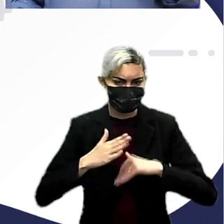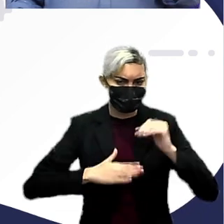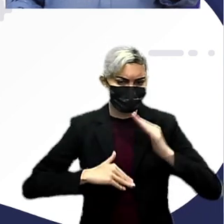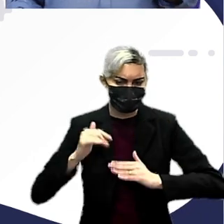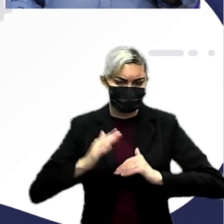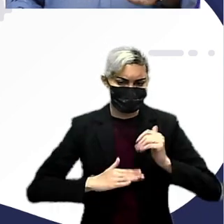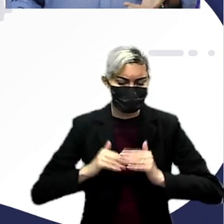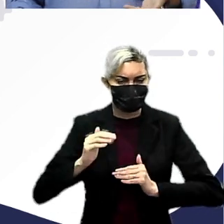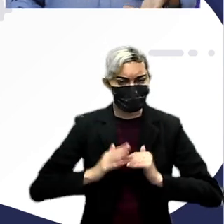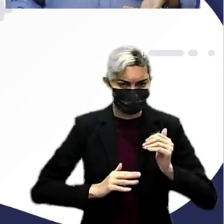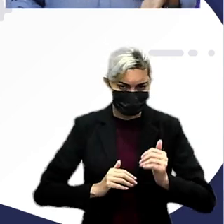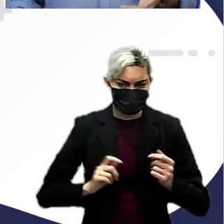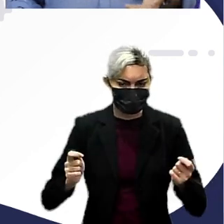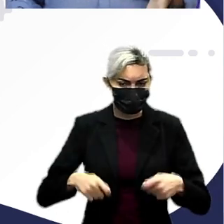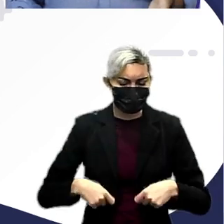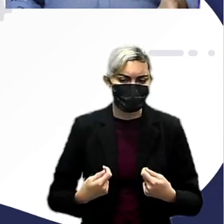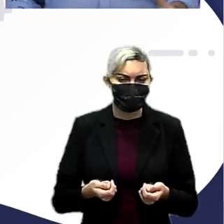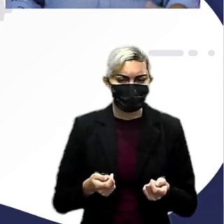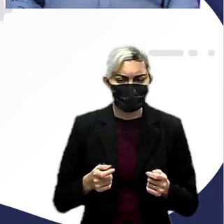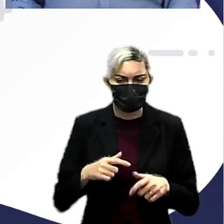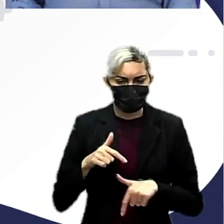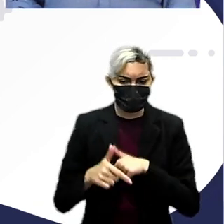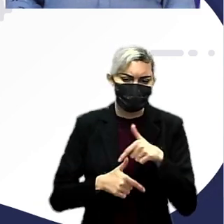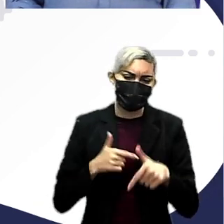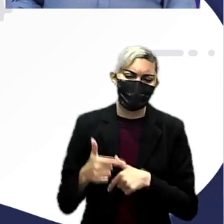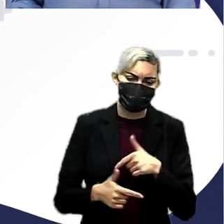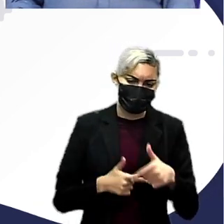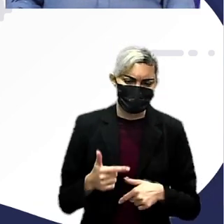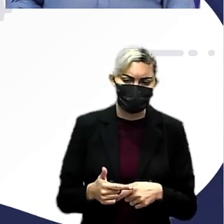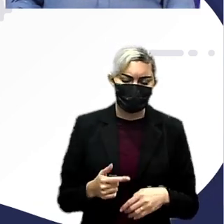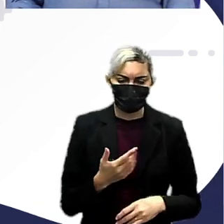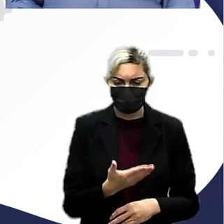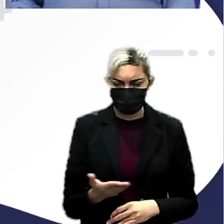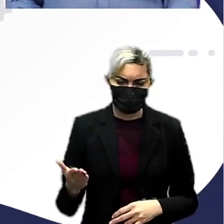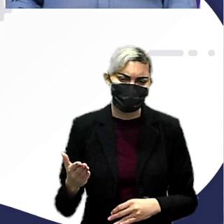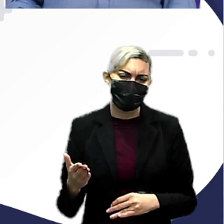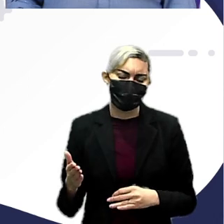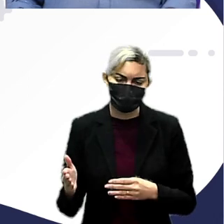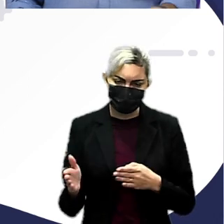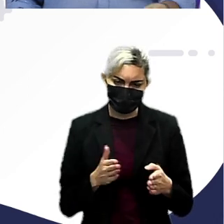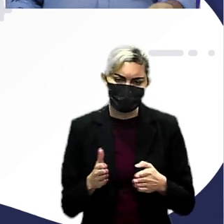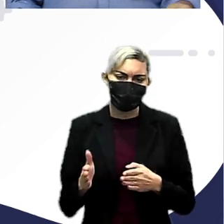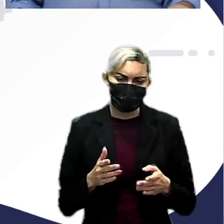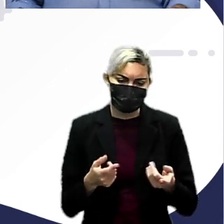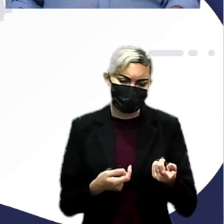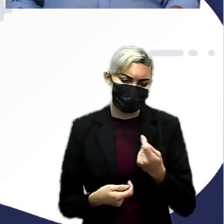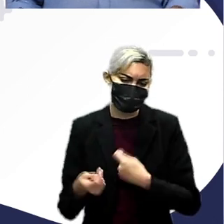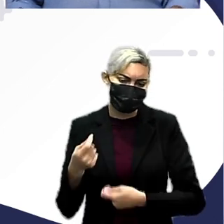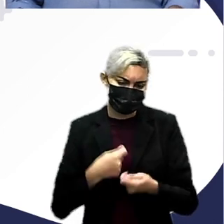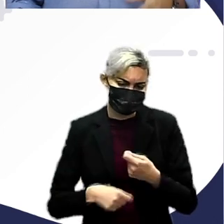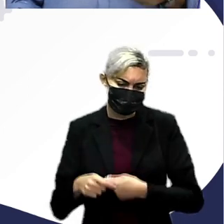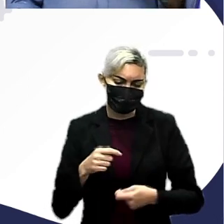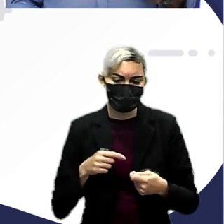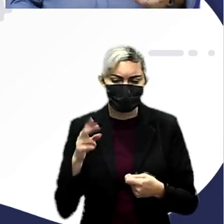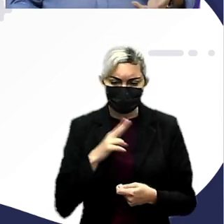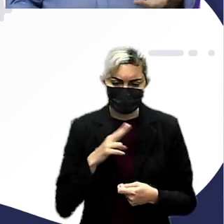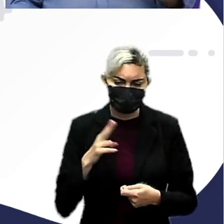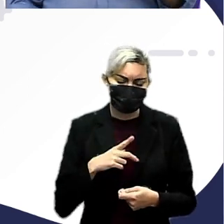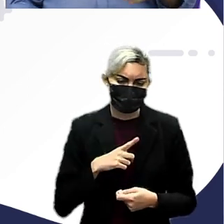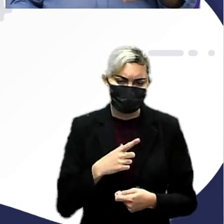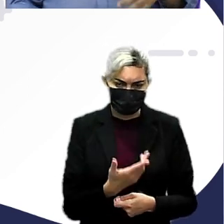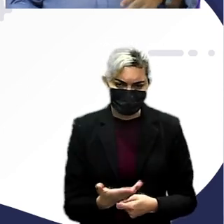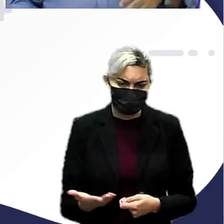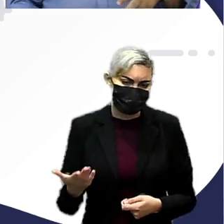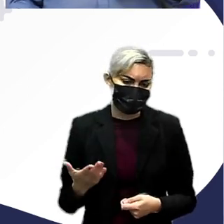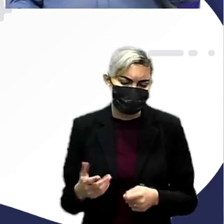a capacidade de poder trabalhar, né, nesse momento para administrar essas emergências, quer seja no que